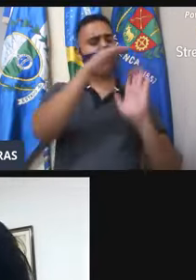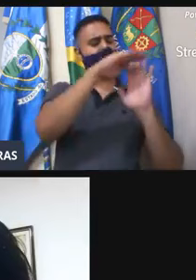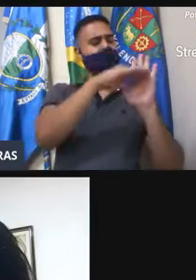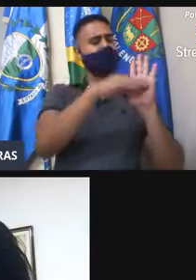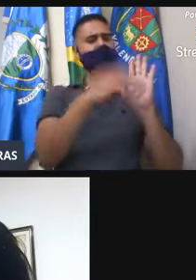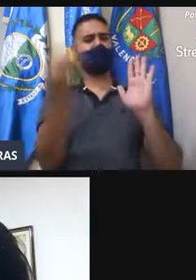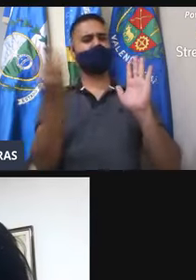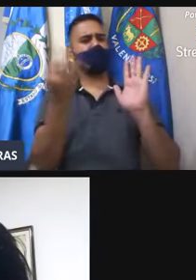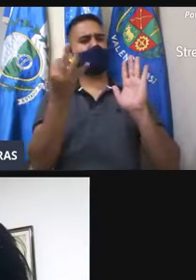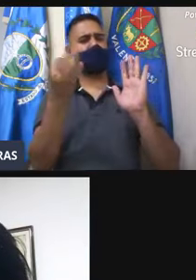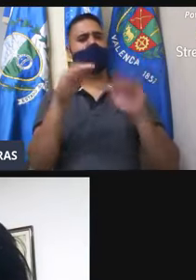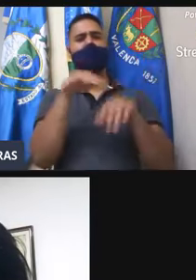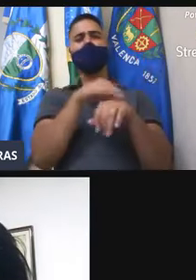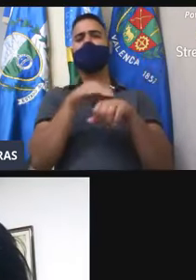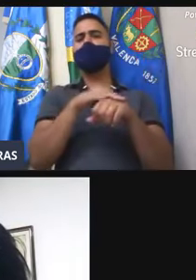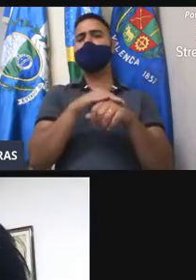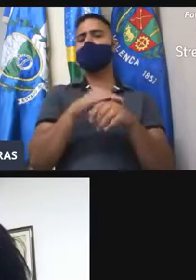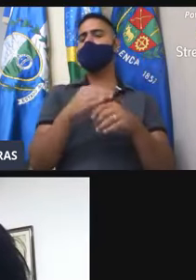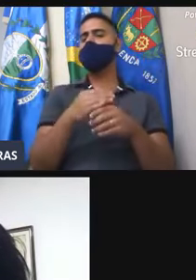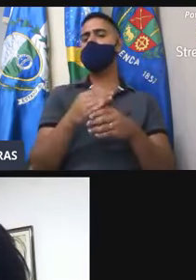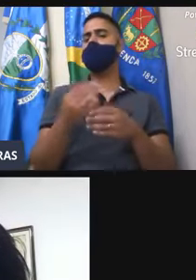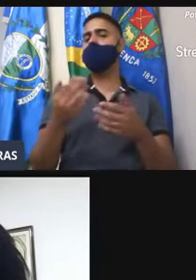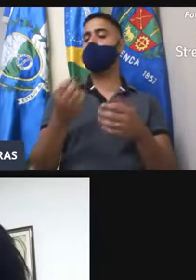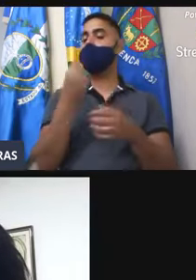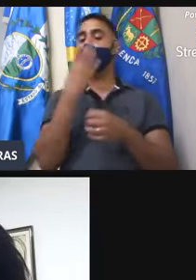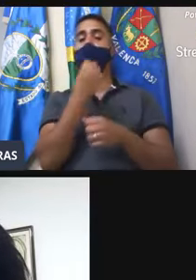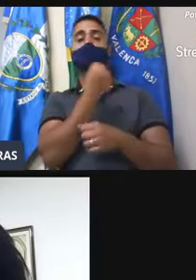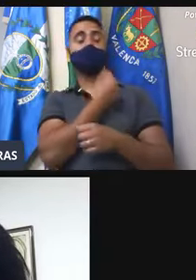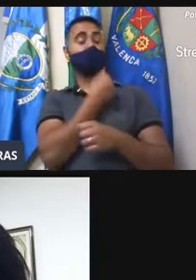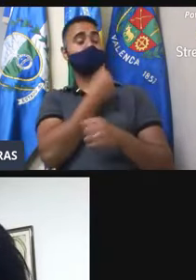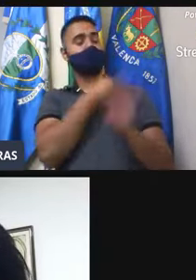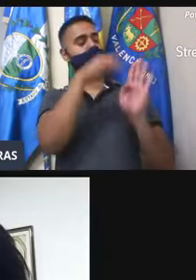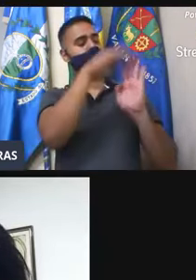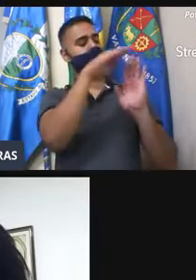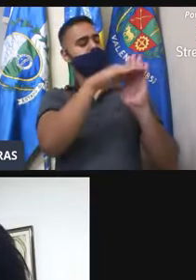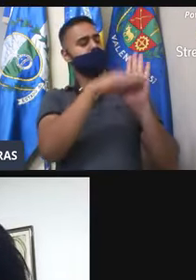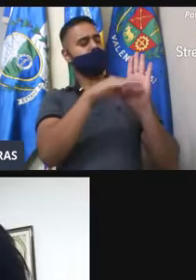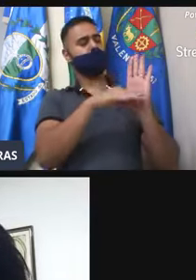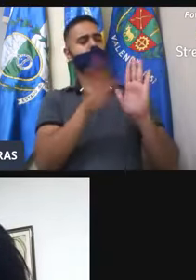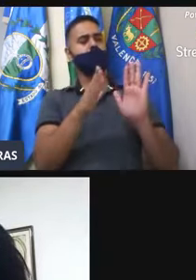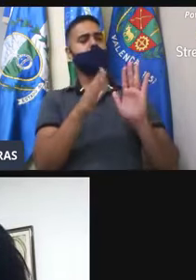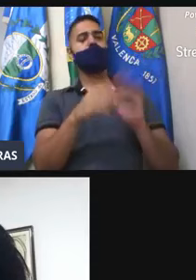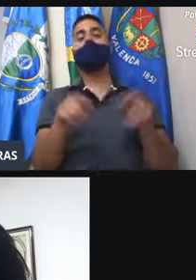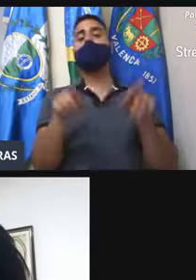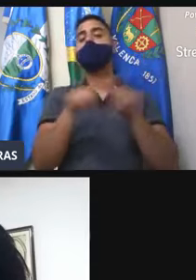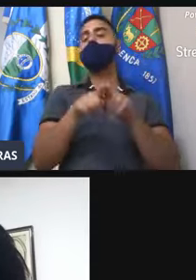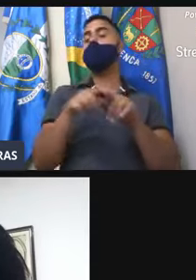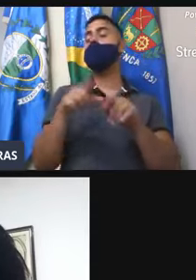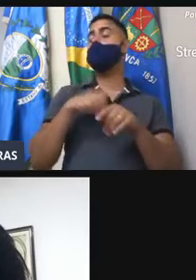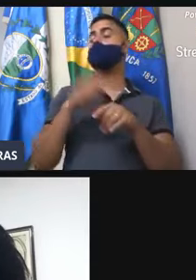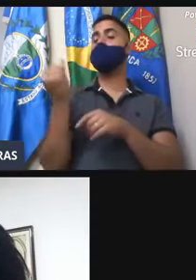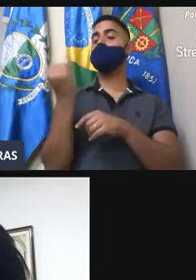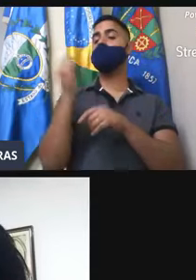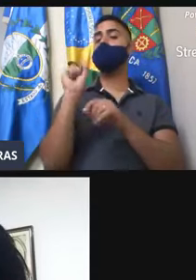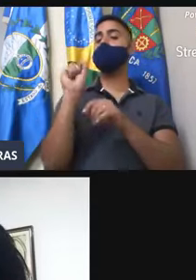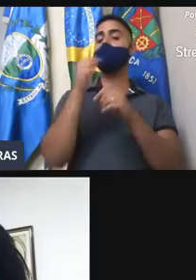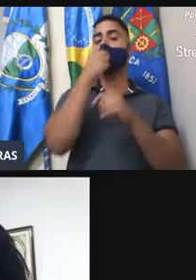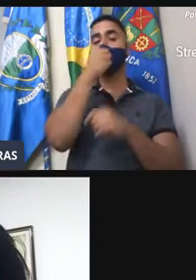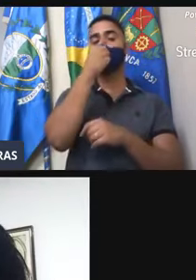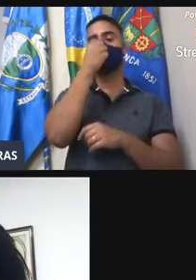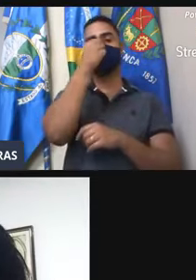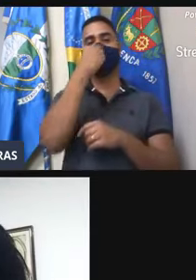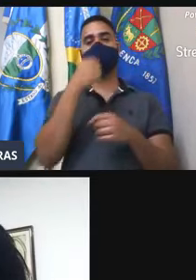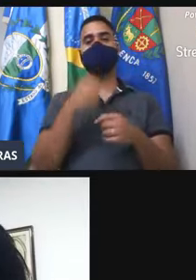sessão. A gente está aqui hoje para focar nos bons números trazidos pela secretaria já. E queria só destacar duas